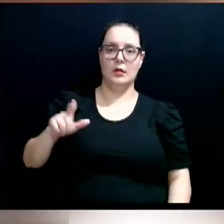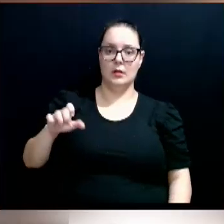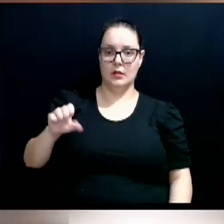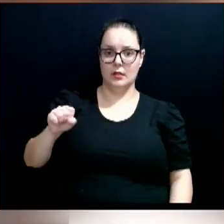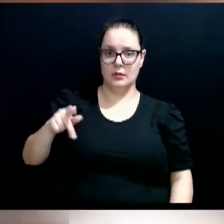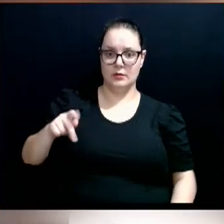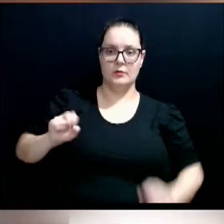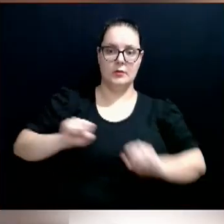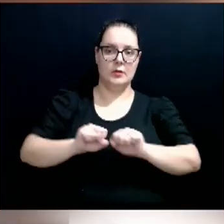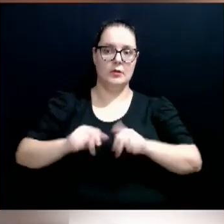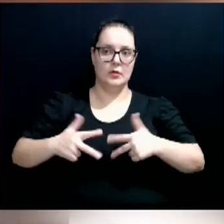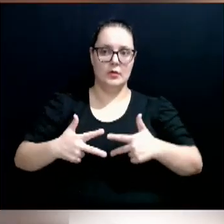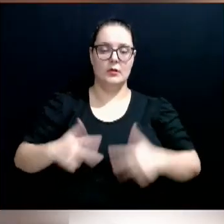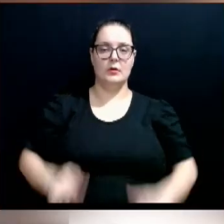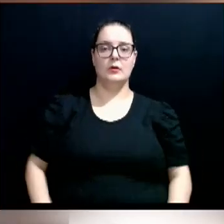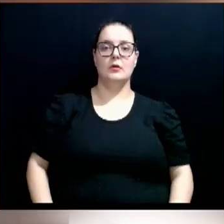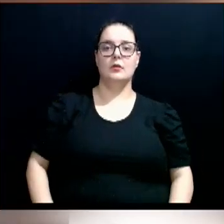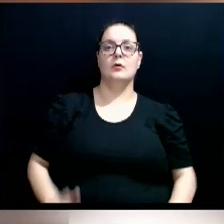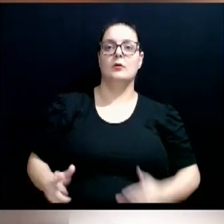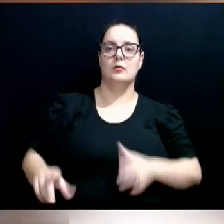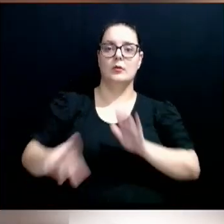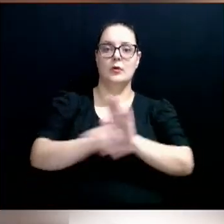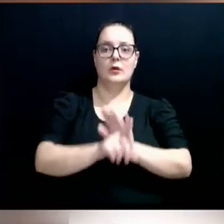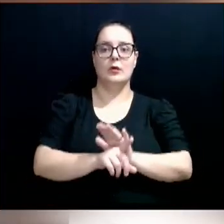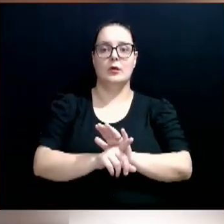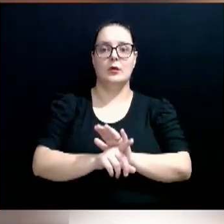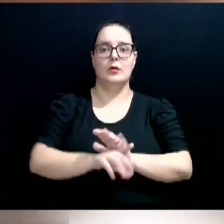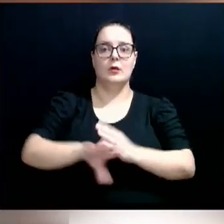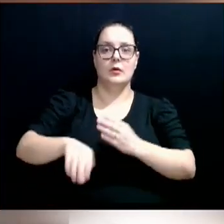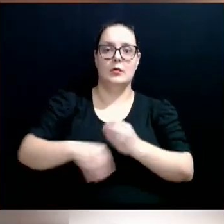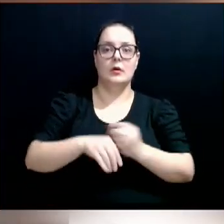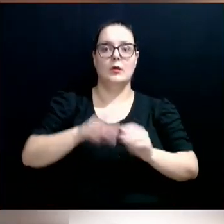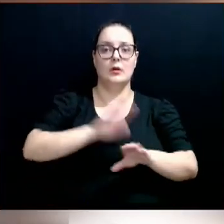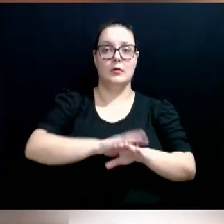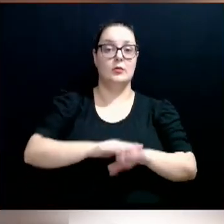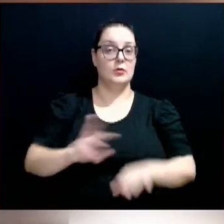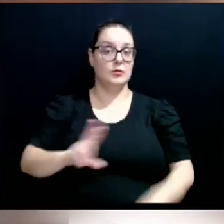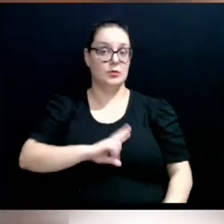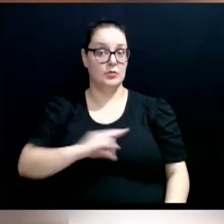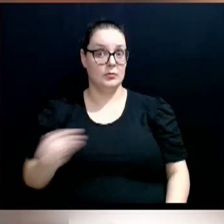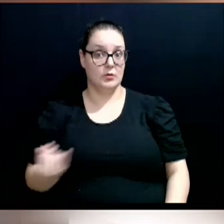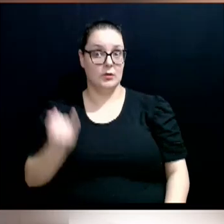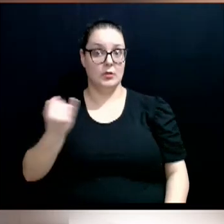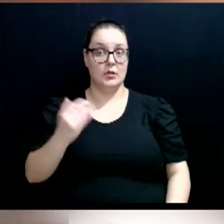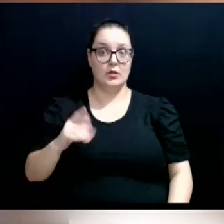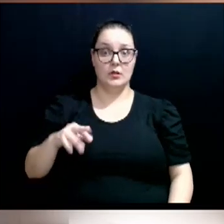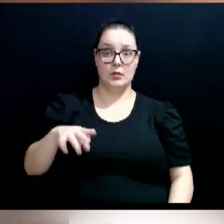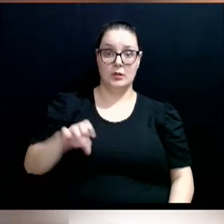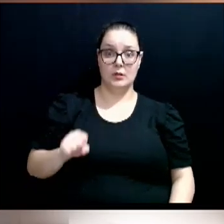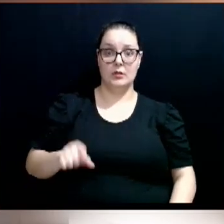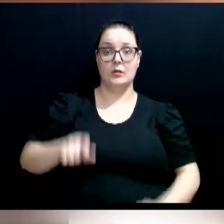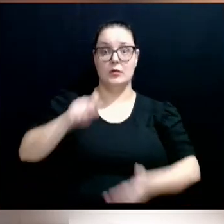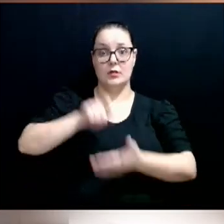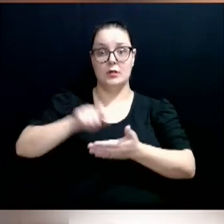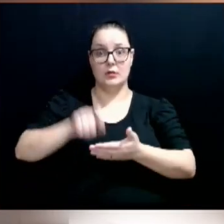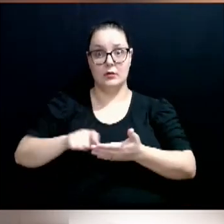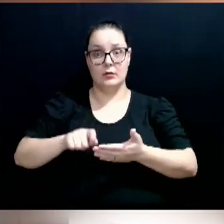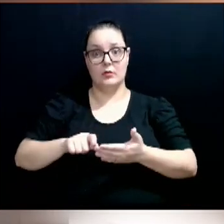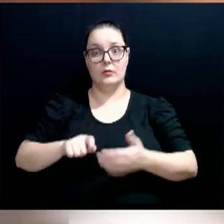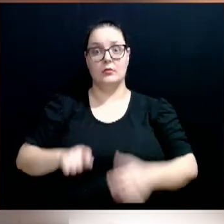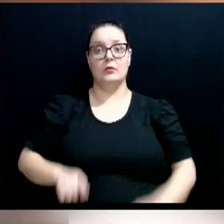é coautor da lei que considera a atividade religiosa essencial em crises e autor de leis notáveis como o Abril